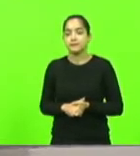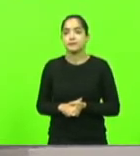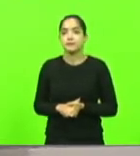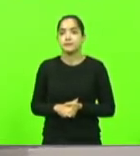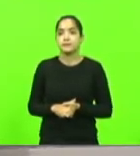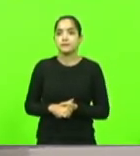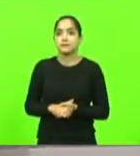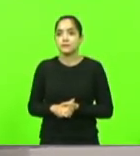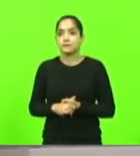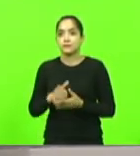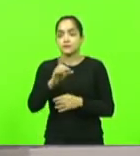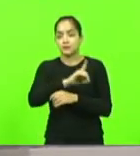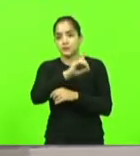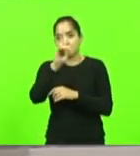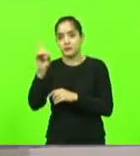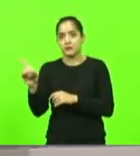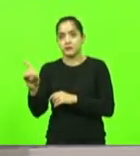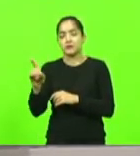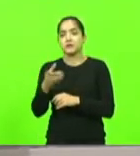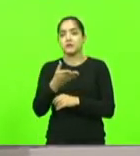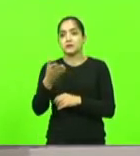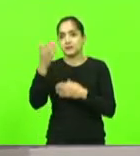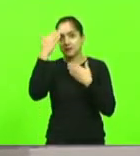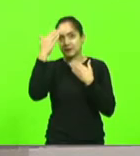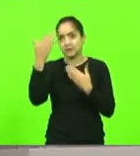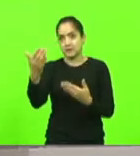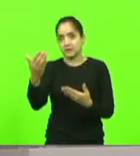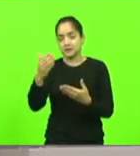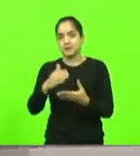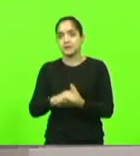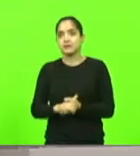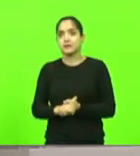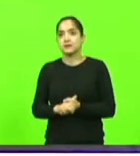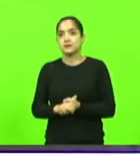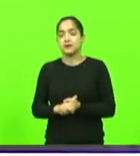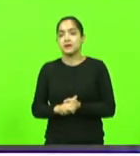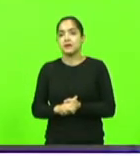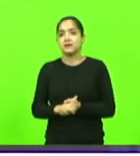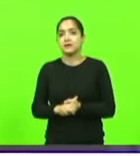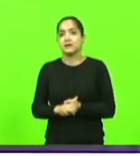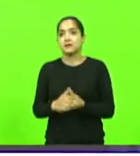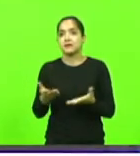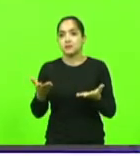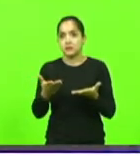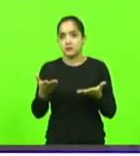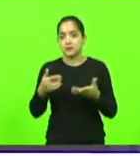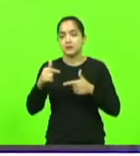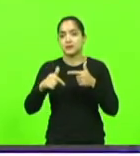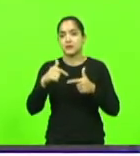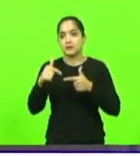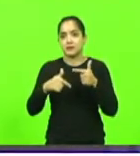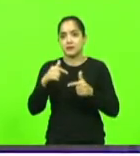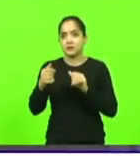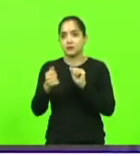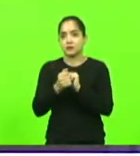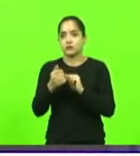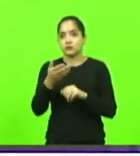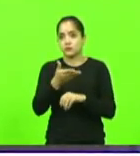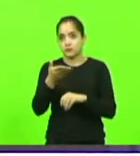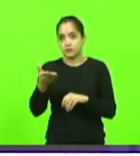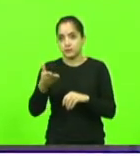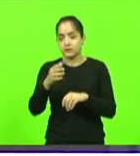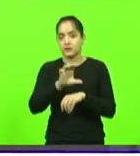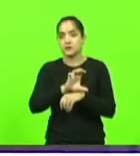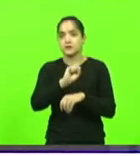Bom dia a todos. Queria agradecer aí a oportunidade de estar trabalhando aqui por Santa